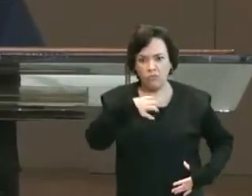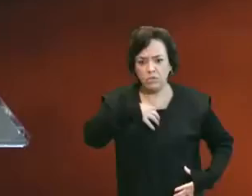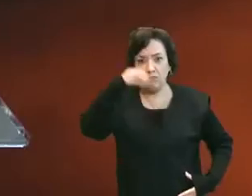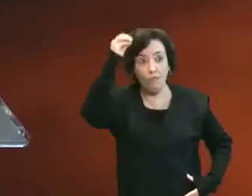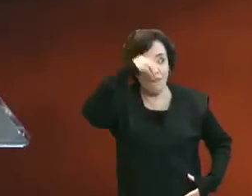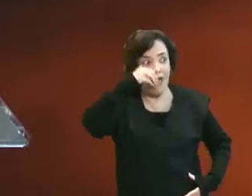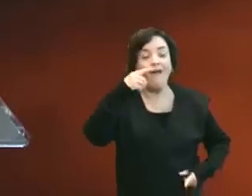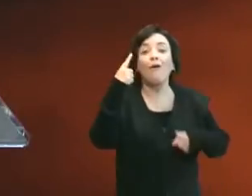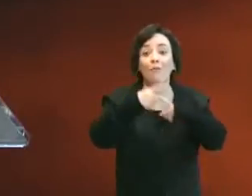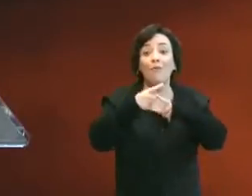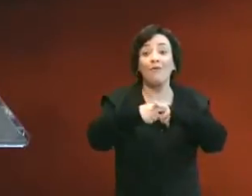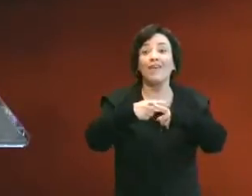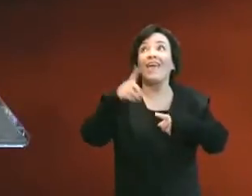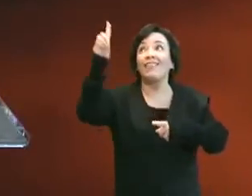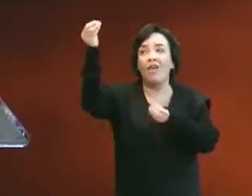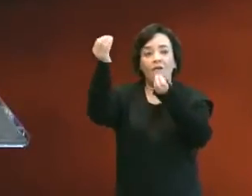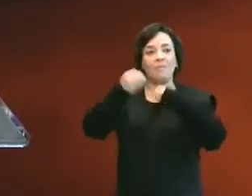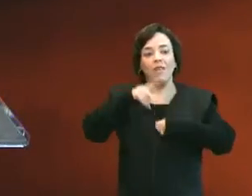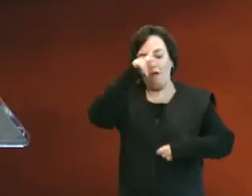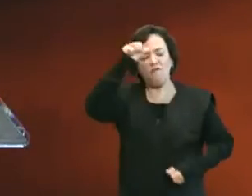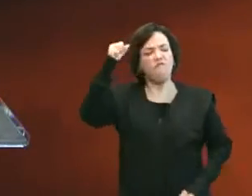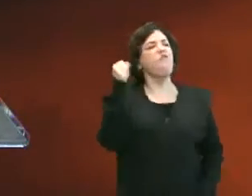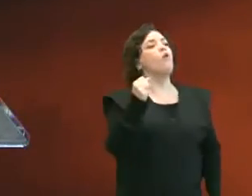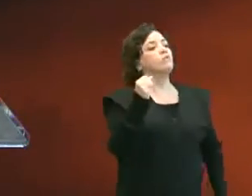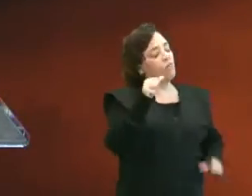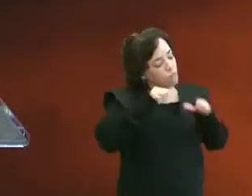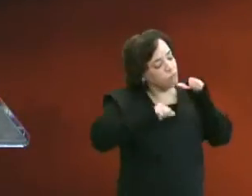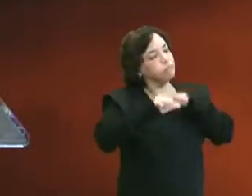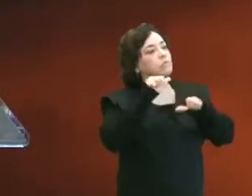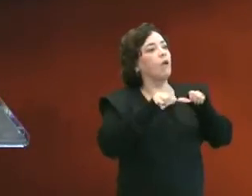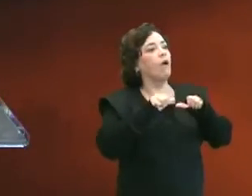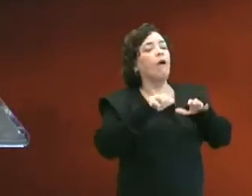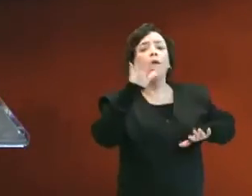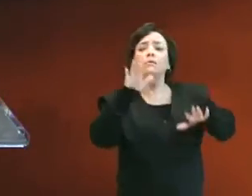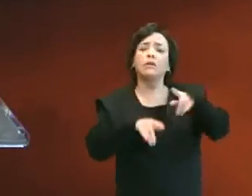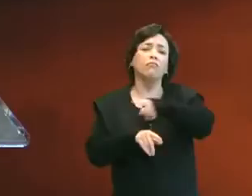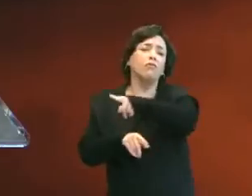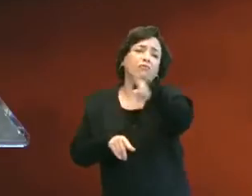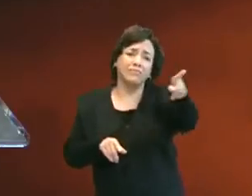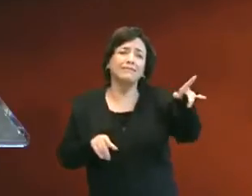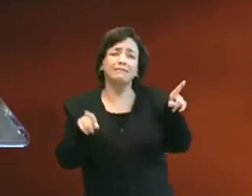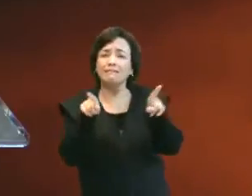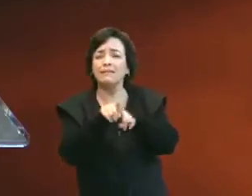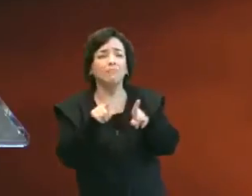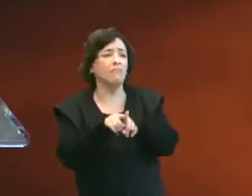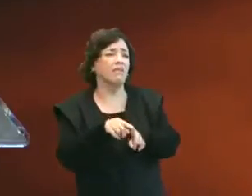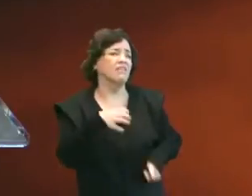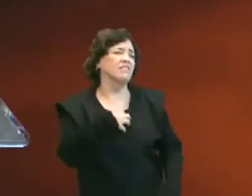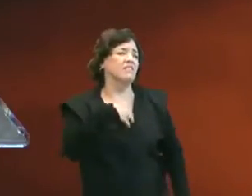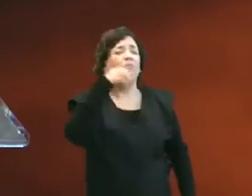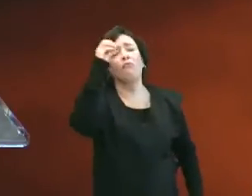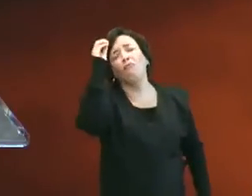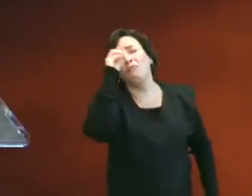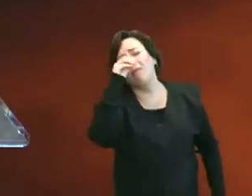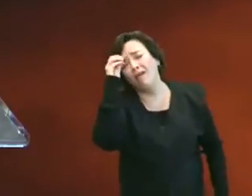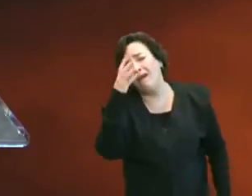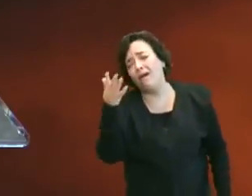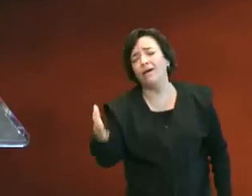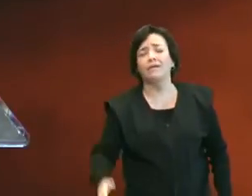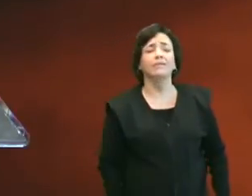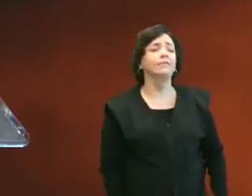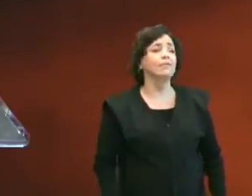forte. Talvez você chegou fragilizado aqui neste lugar. O poder de Cristo Jesus vai manifestar-se em sua vida. Eu creio